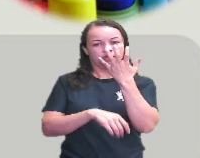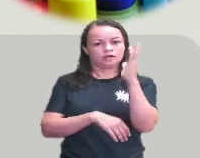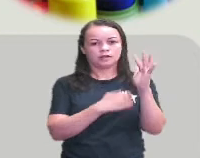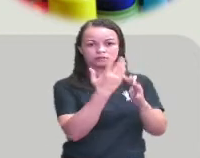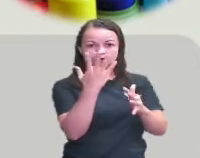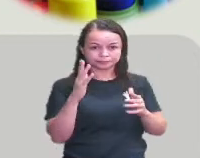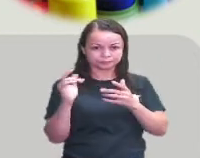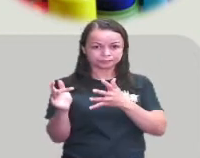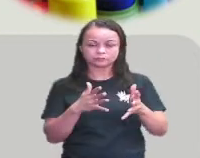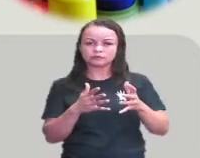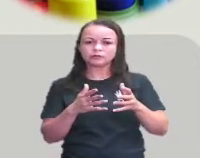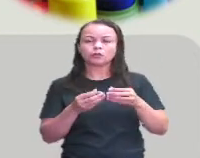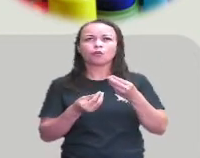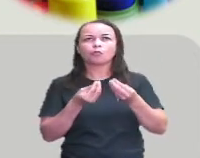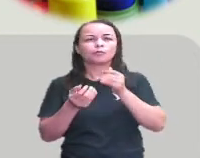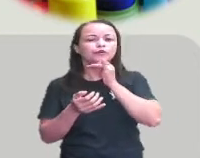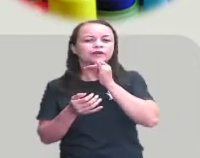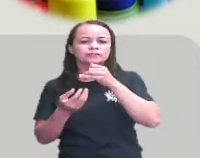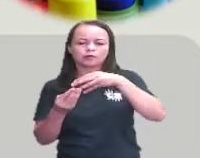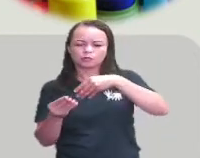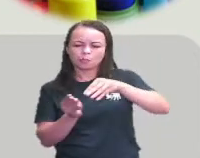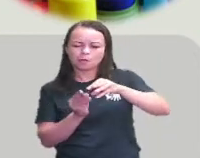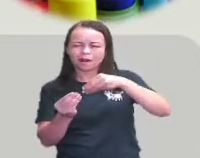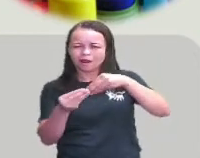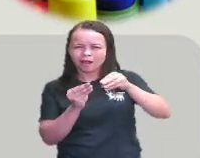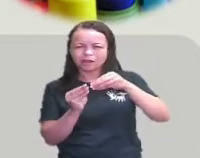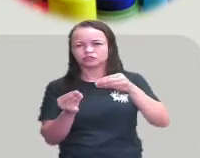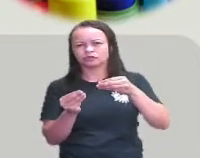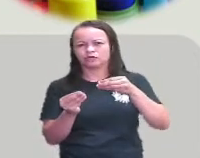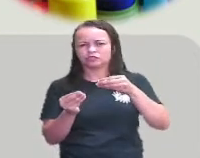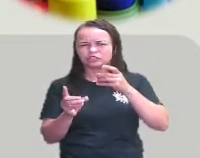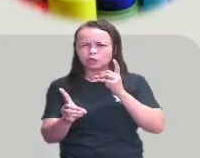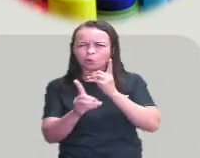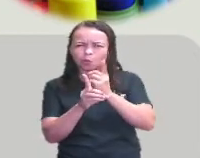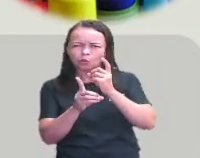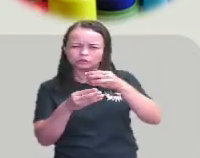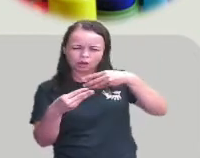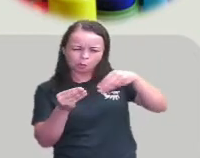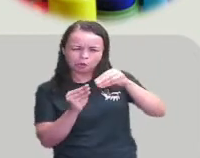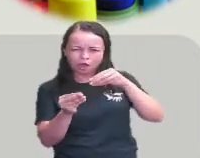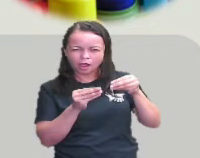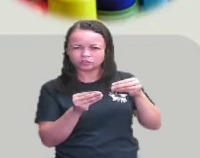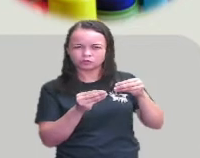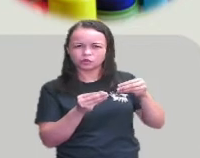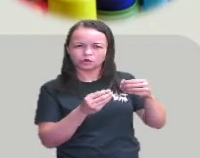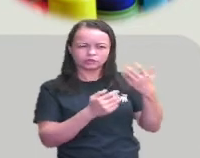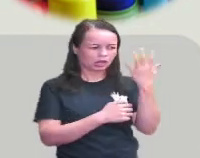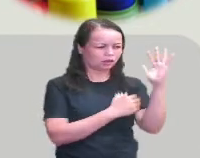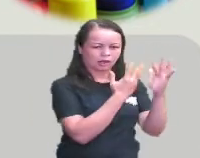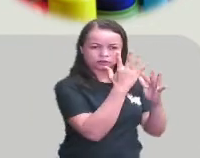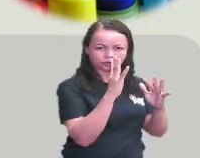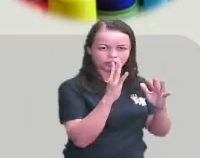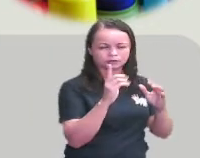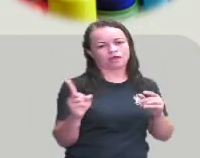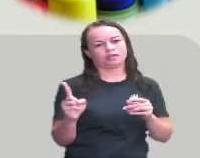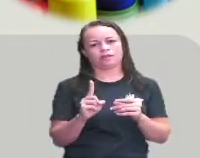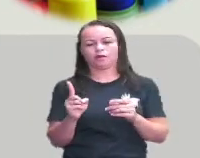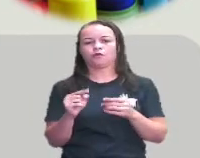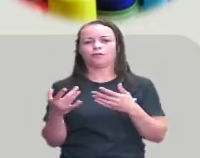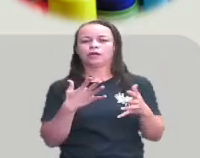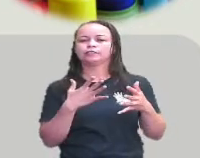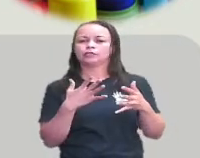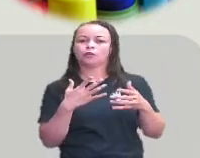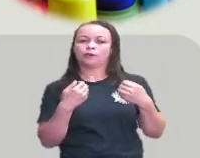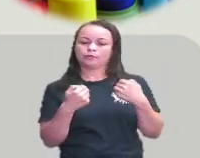como o plástico. A gente encontra o plástico na natureza? Não. Para a existência do plástico, é necessário que o ser humano